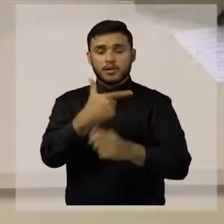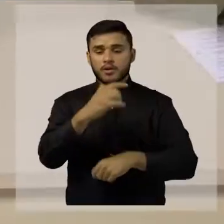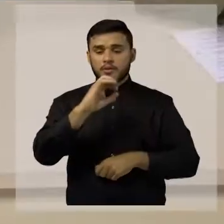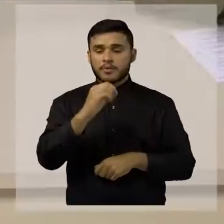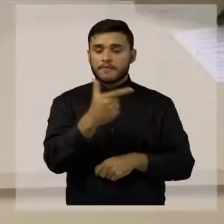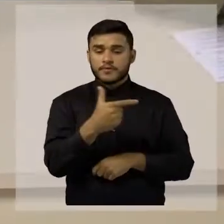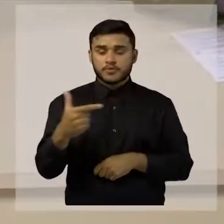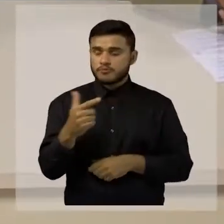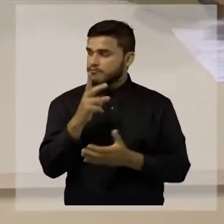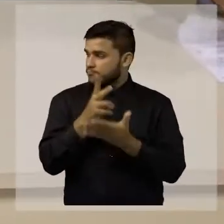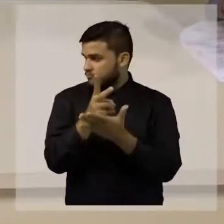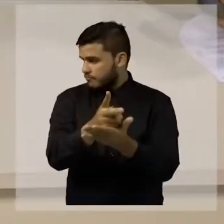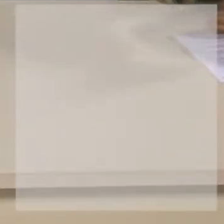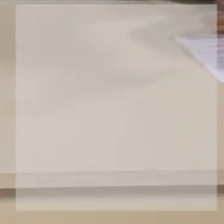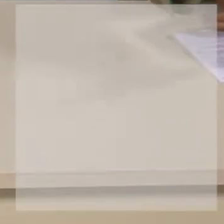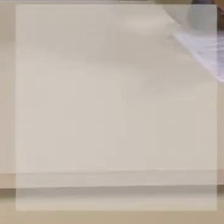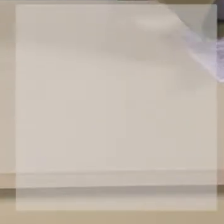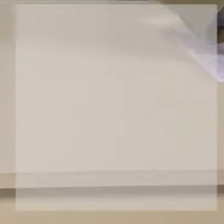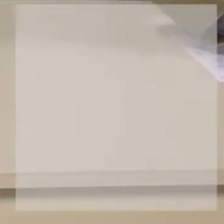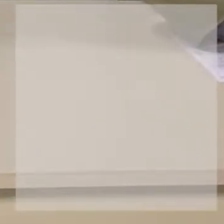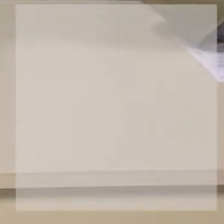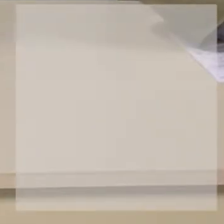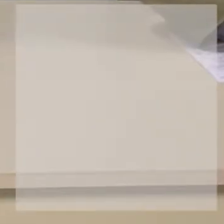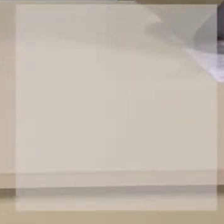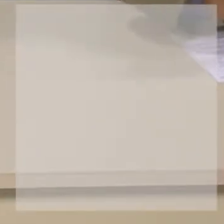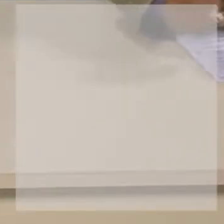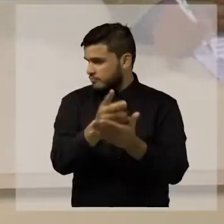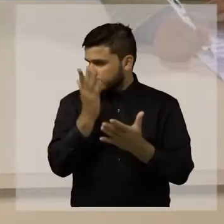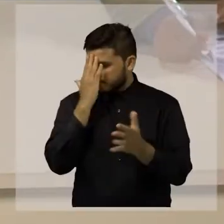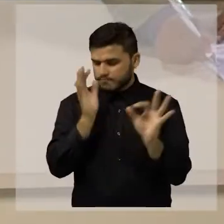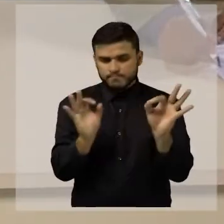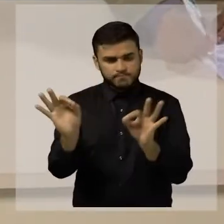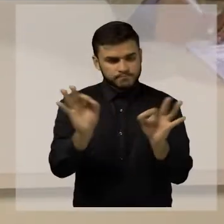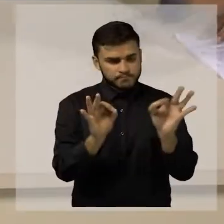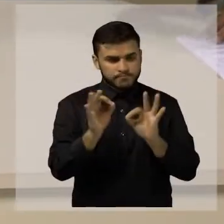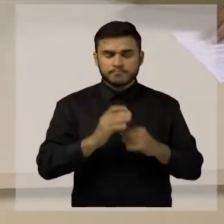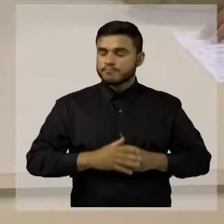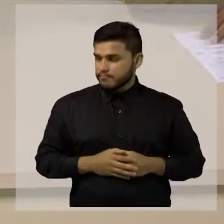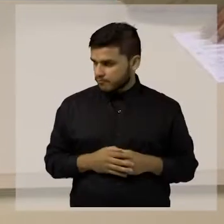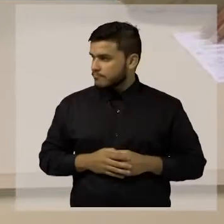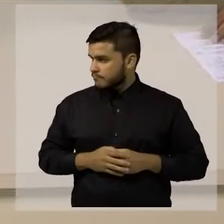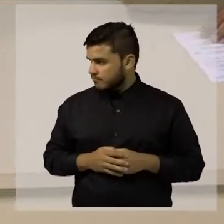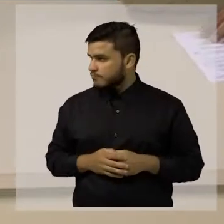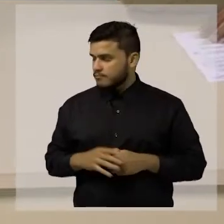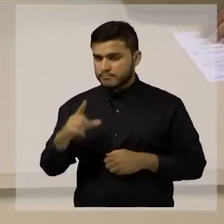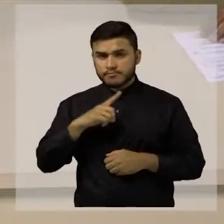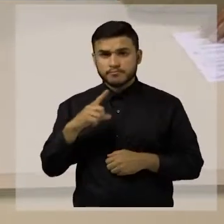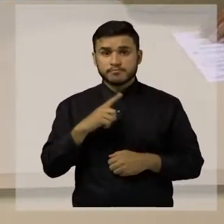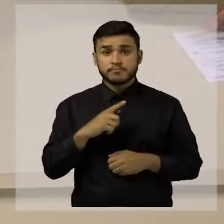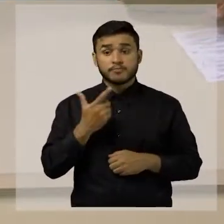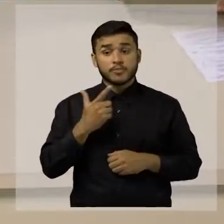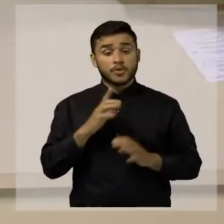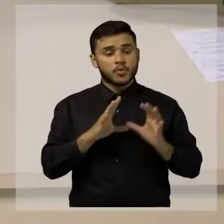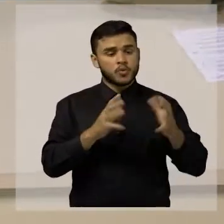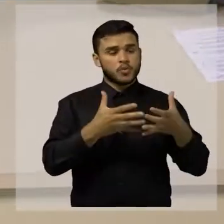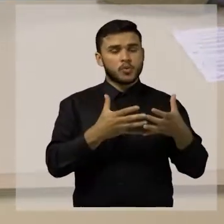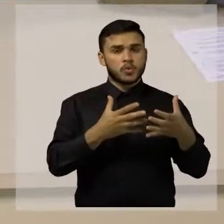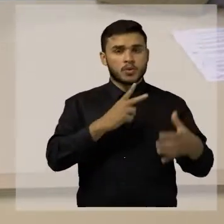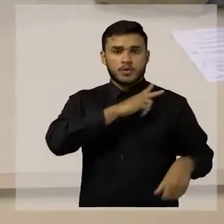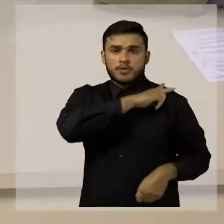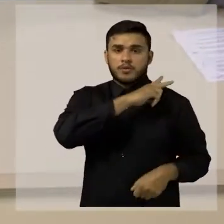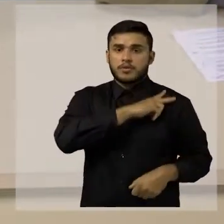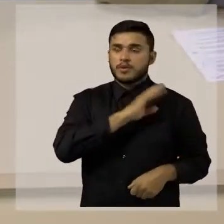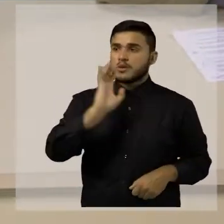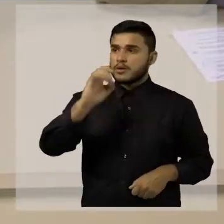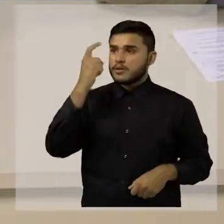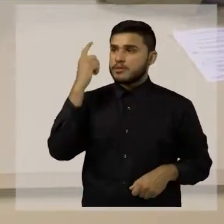candidatura muito bem organizada das oposições, que é o capitão Wagner, que já foi vereador aqui dessa casa, passou pela Assembleia Legislativa do